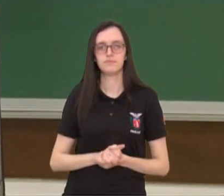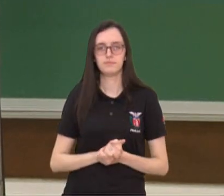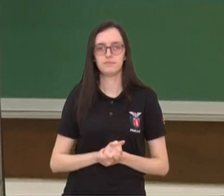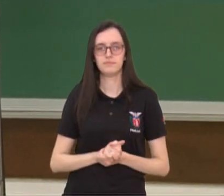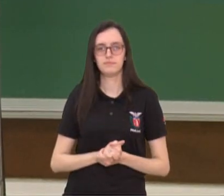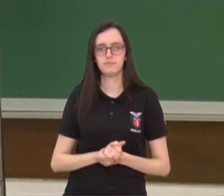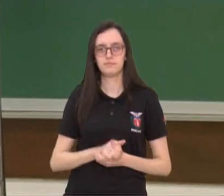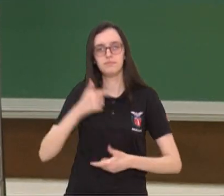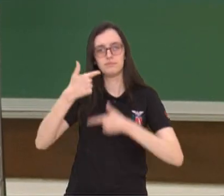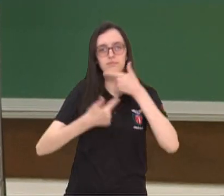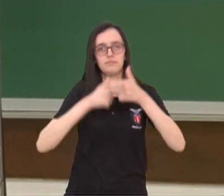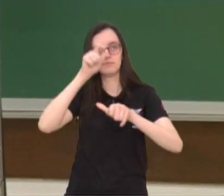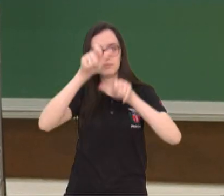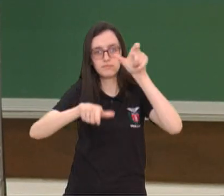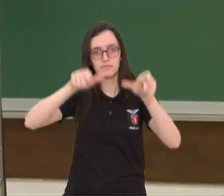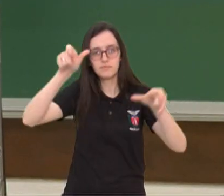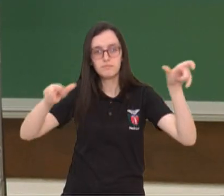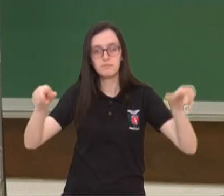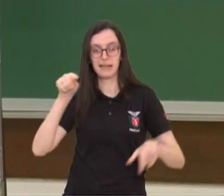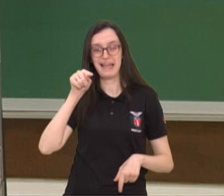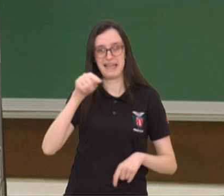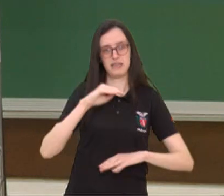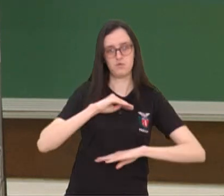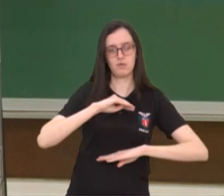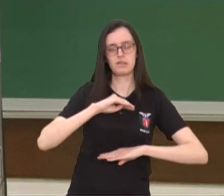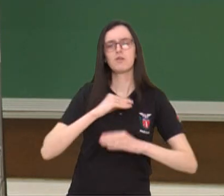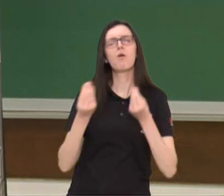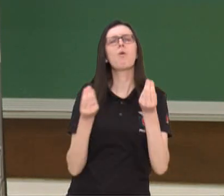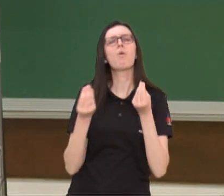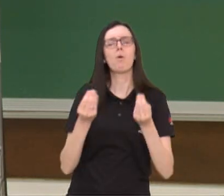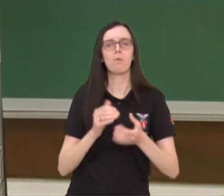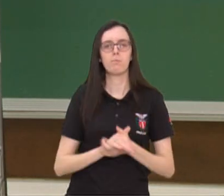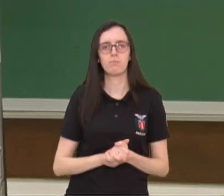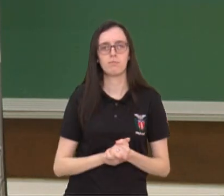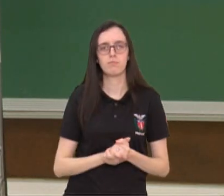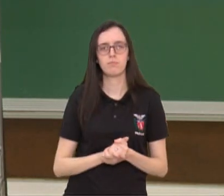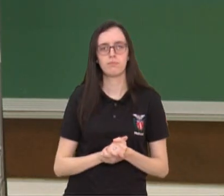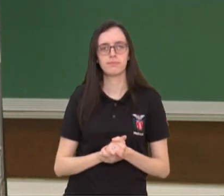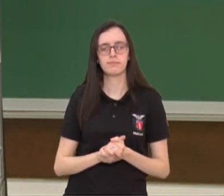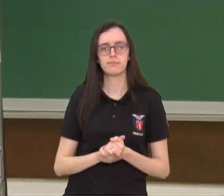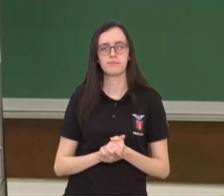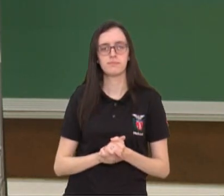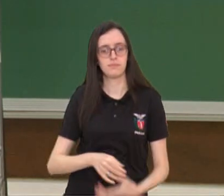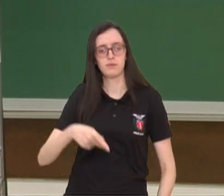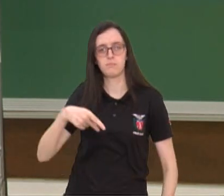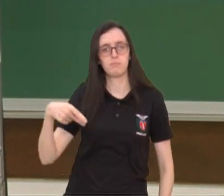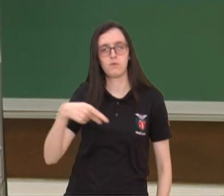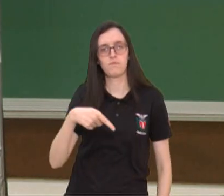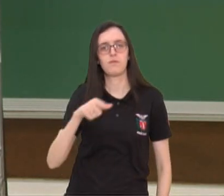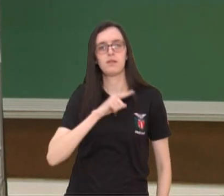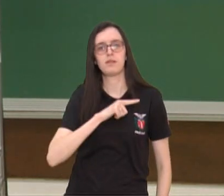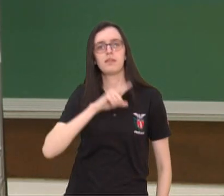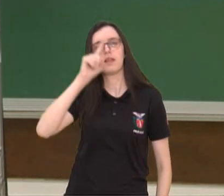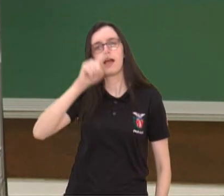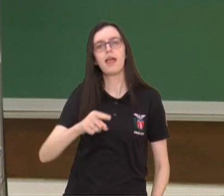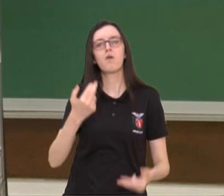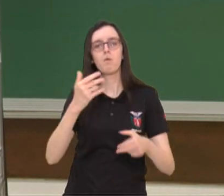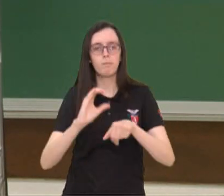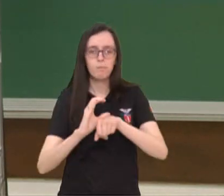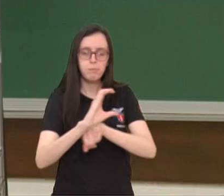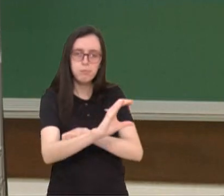Os trabalhadores, nesse caso aqui, eles recebem uma